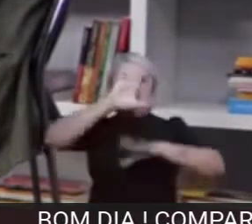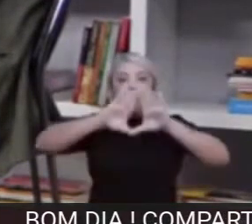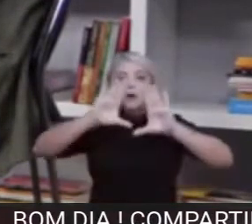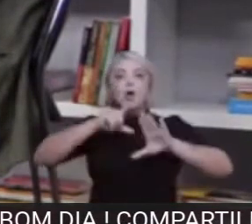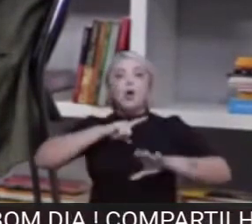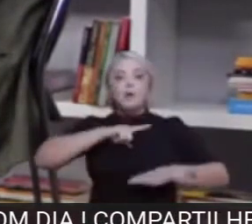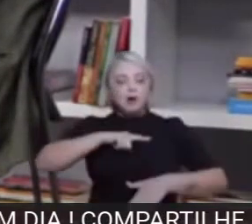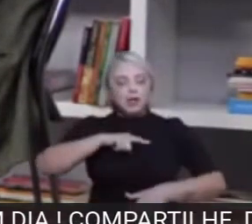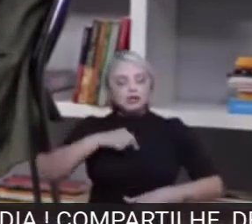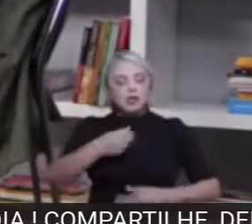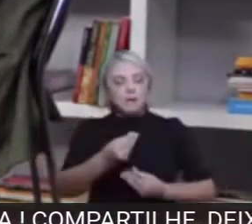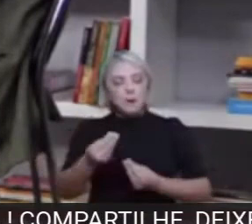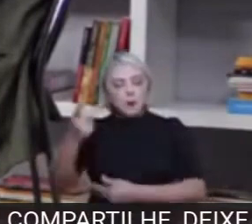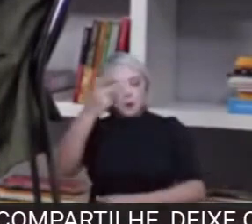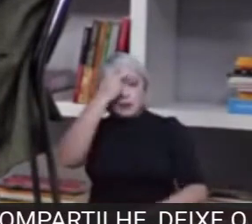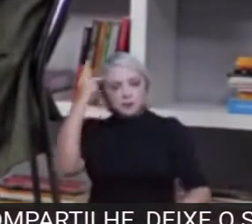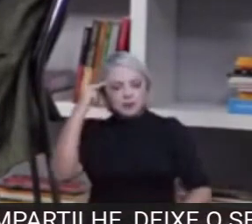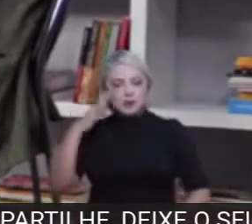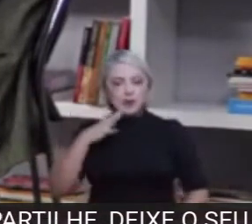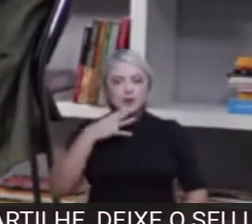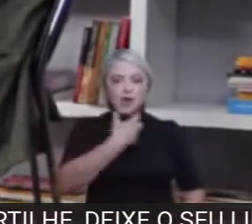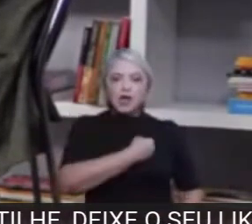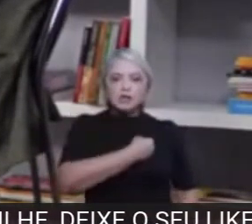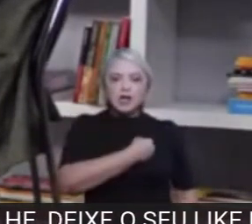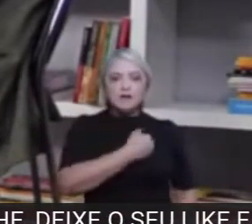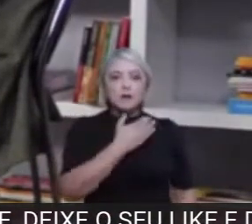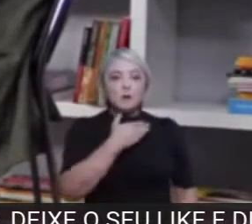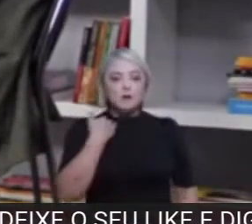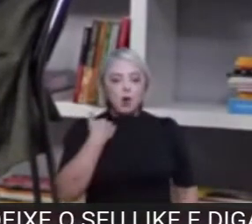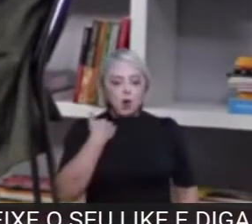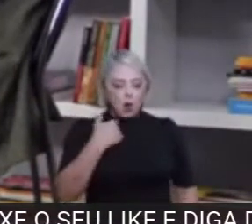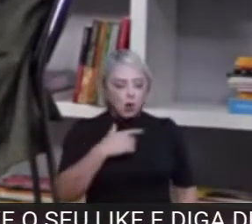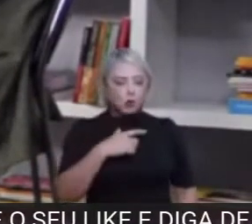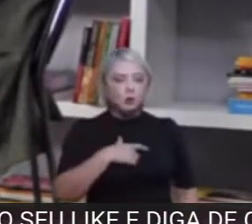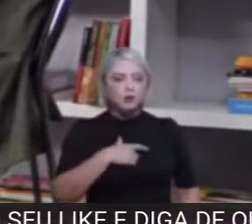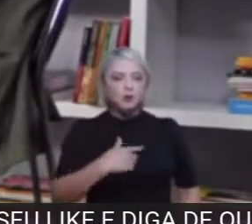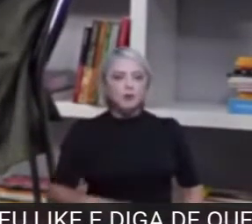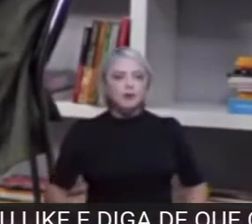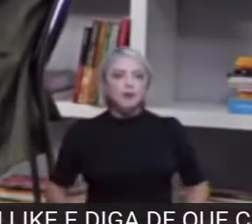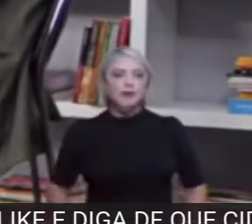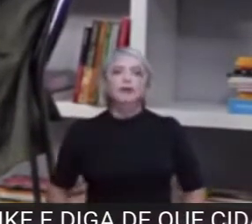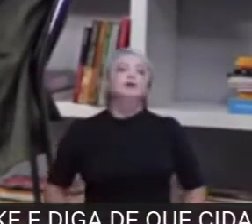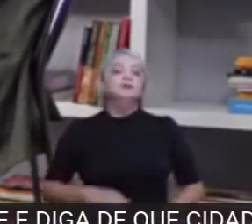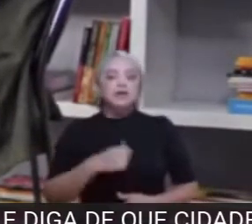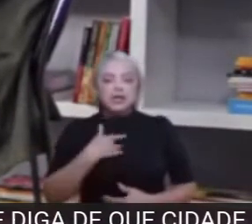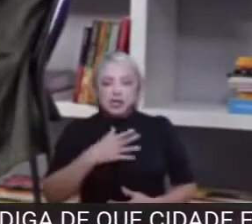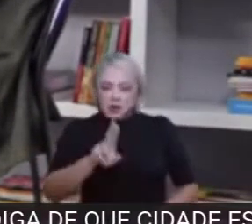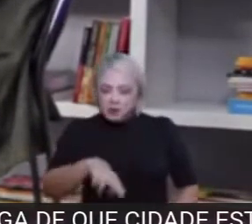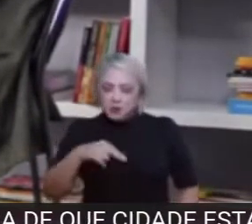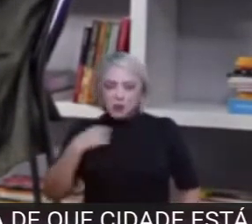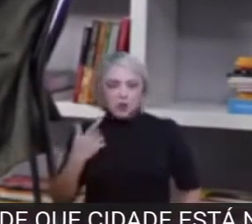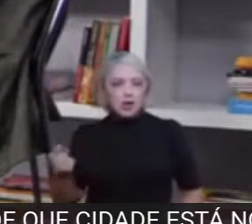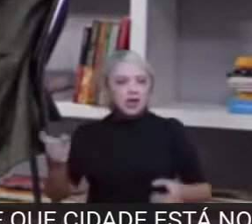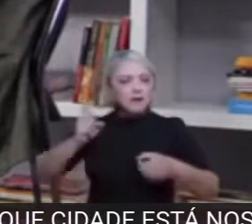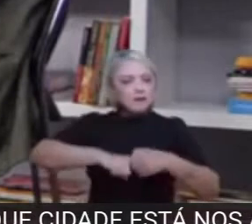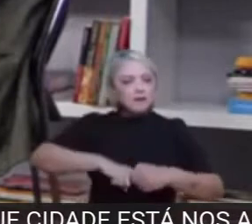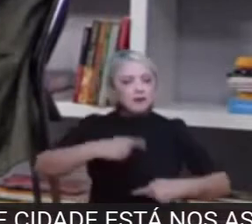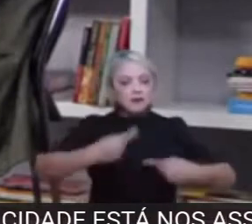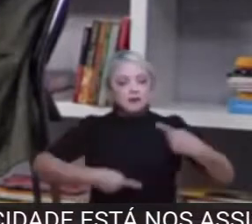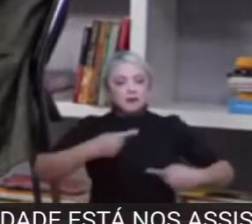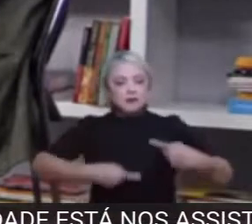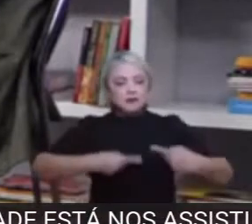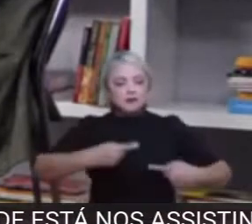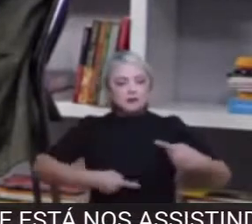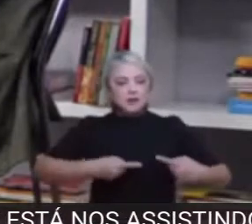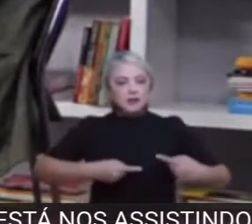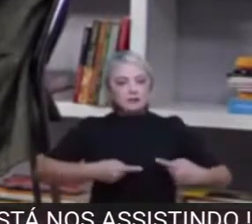gente que achava que eu estava morto. Muita gente achava que eu jamais poderia voltar para a política. Muita gente...